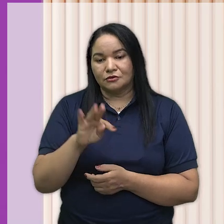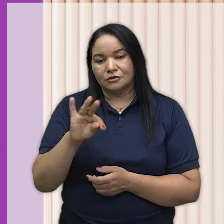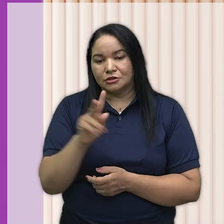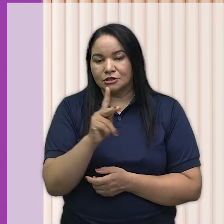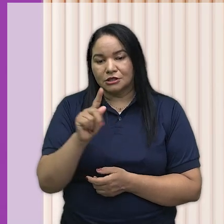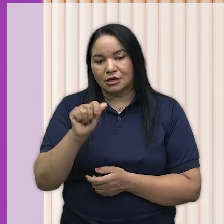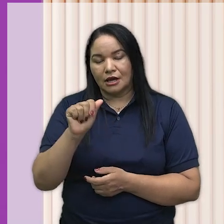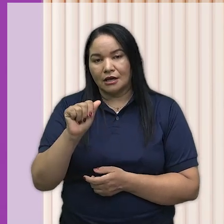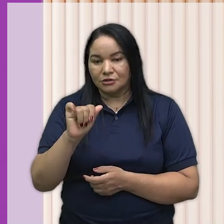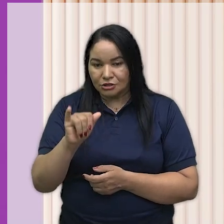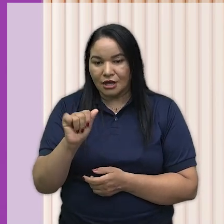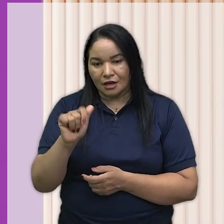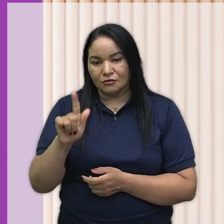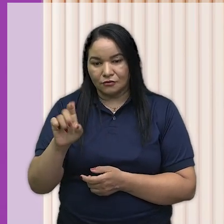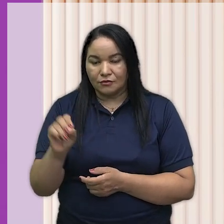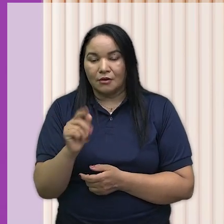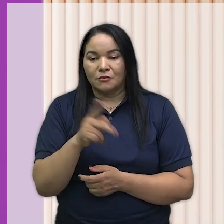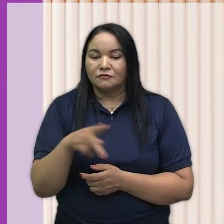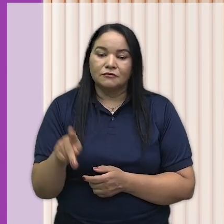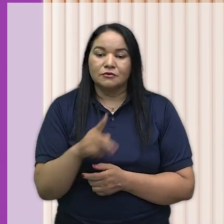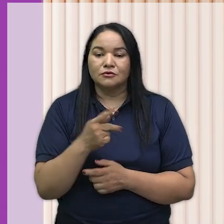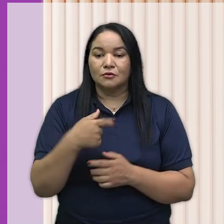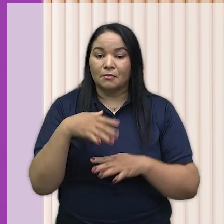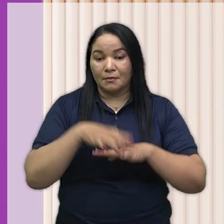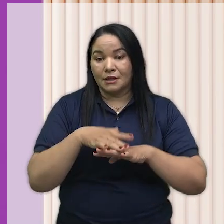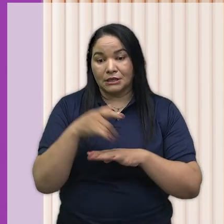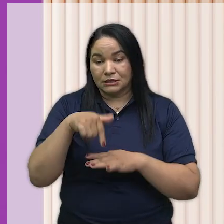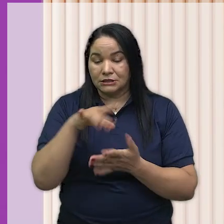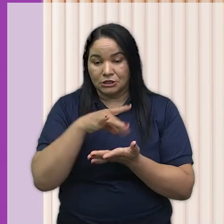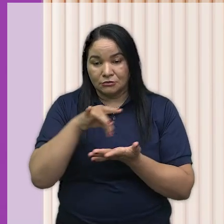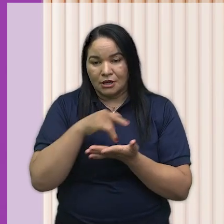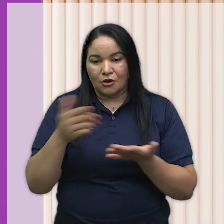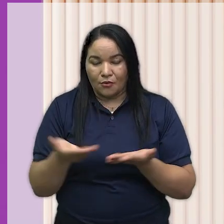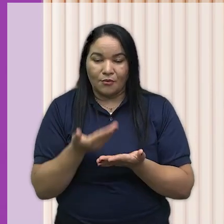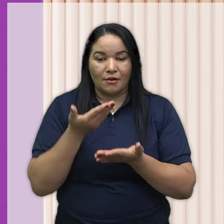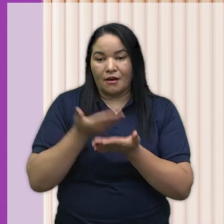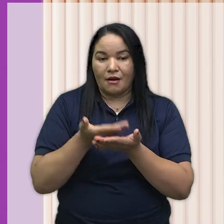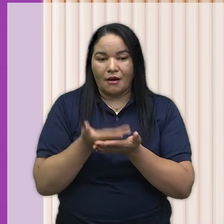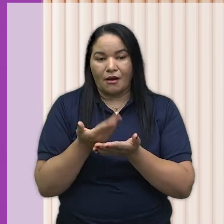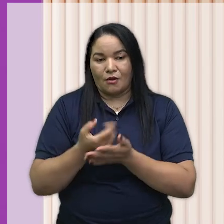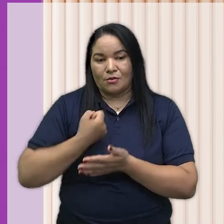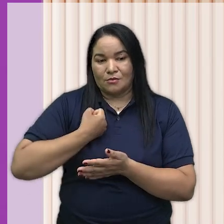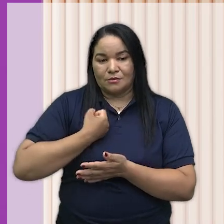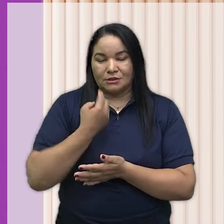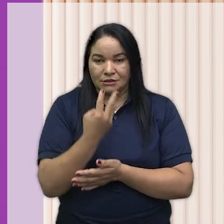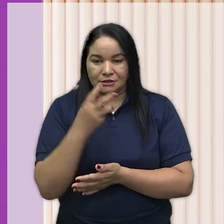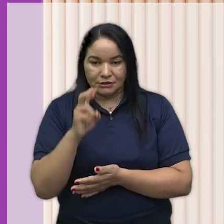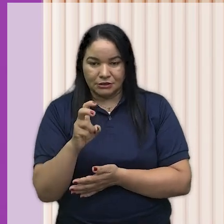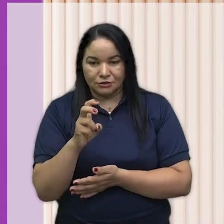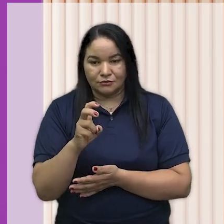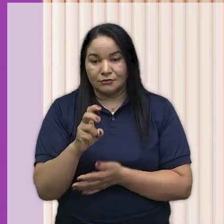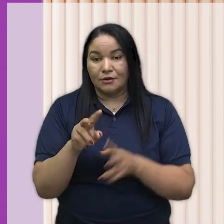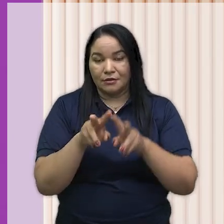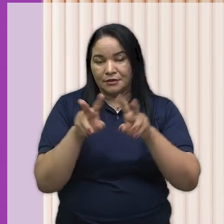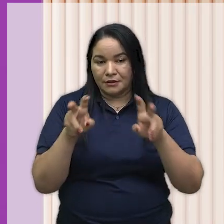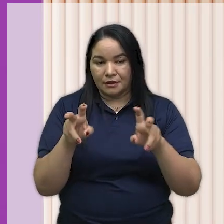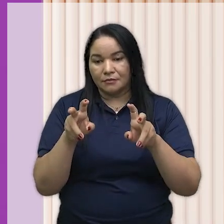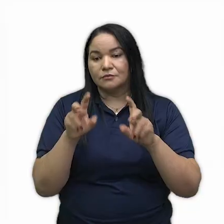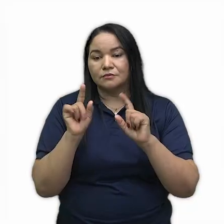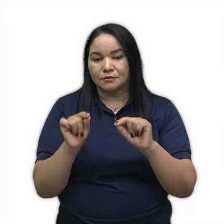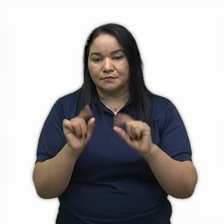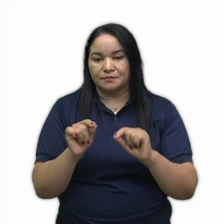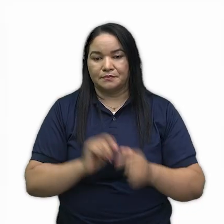Silva, professor de matemática aqui do Centro de Mídias, e esta é a nossa aula de número 35, que tem como objeto